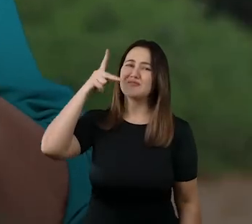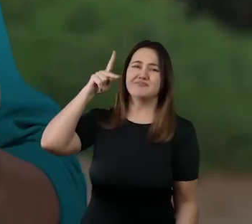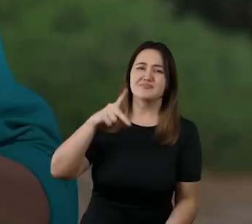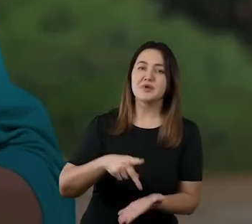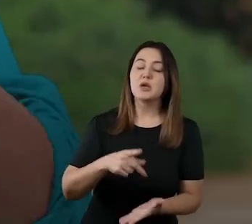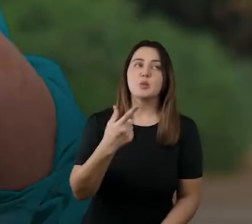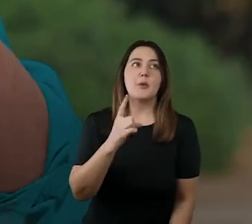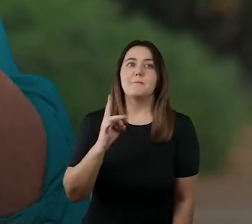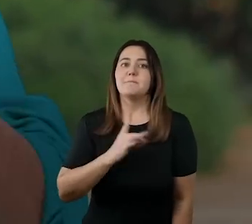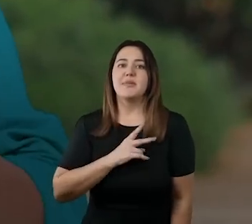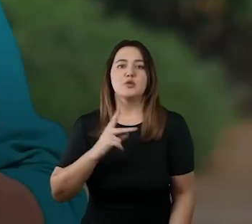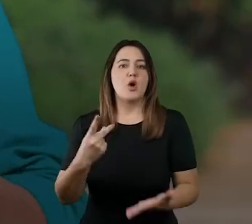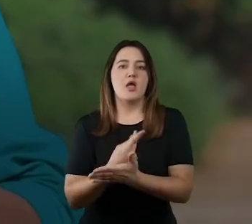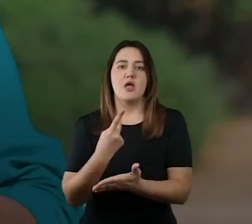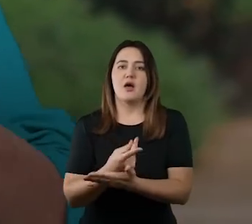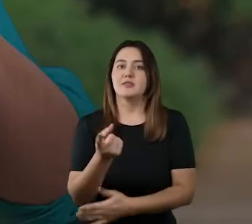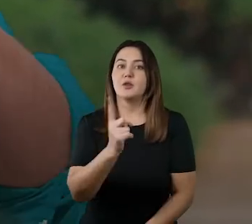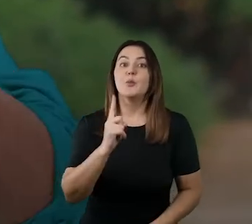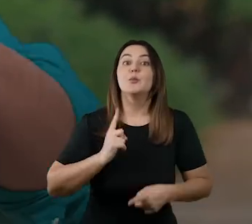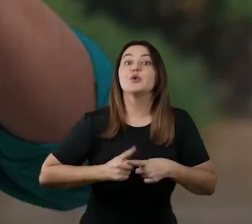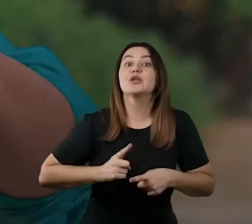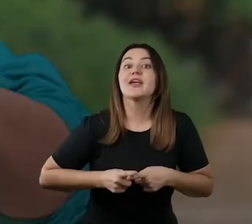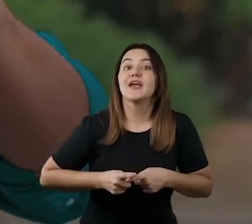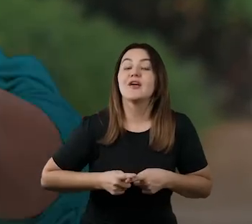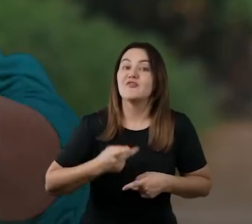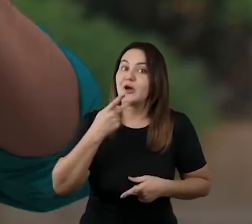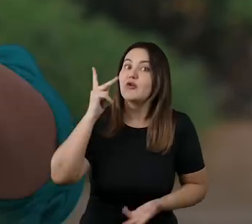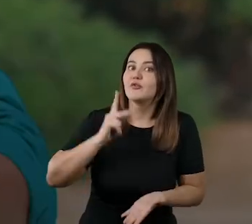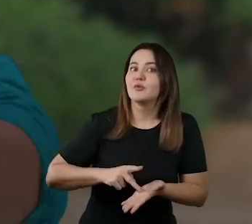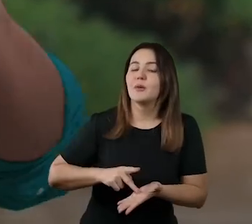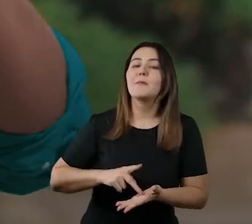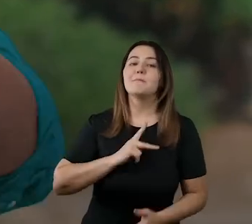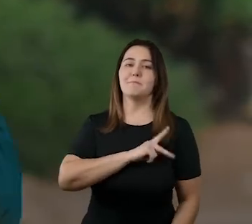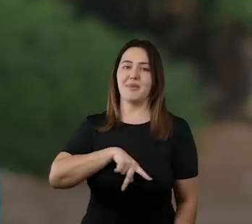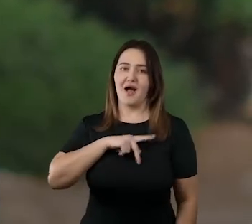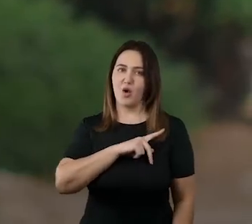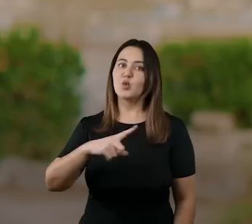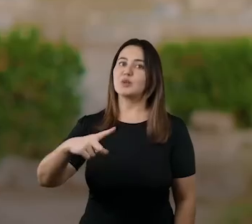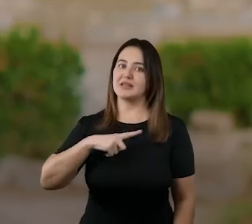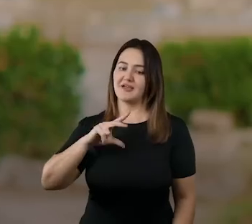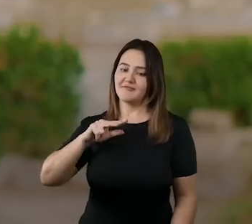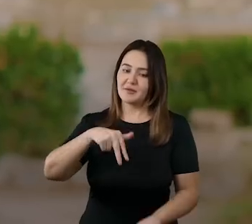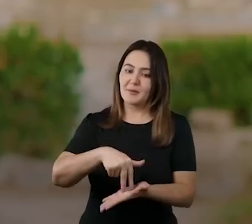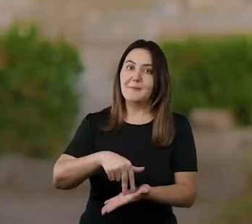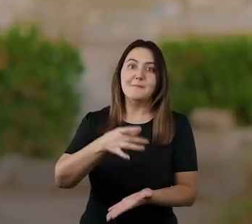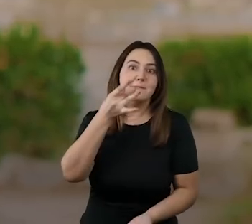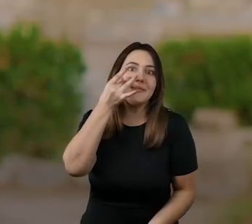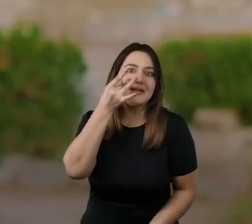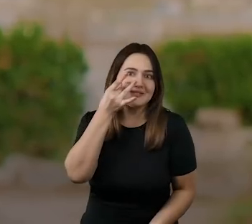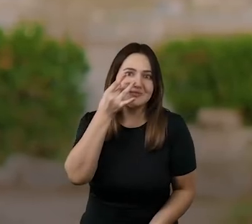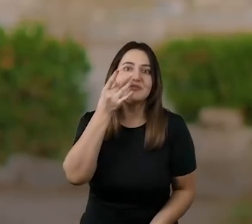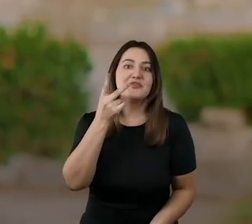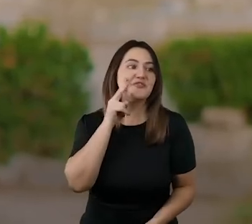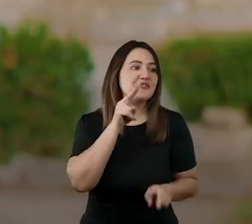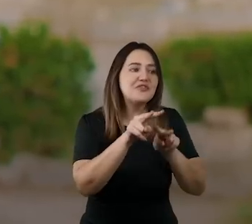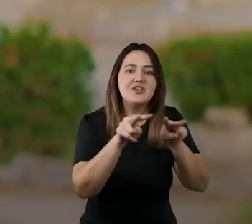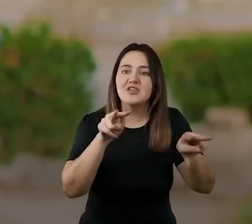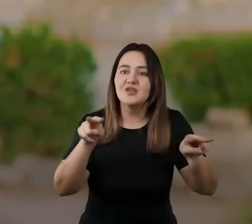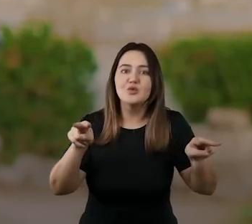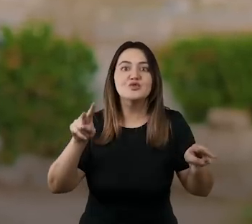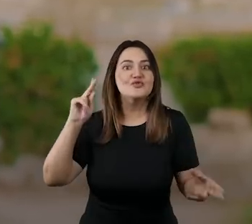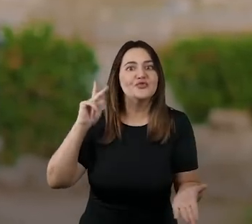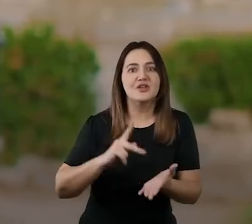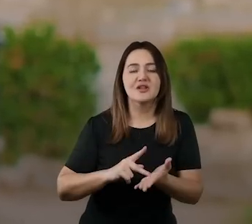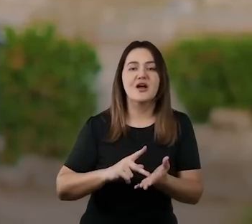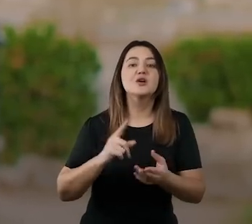medo de errar, que o apóstolo Paulo esteve pessoalmente aqui, onde eu estou, e contemplou com seus próprios olhos